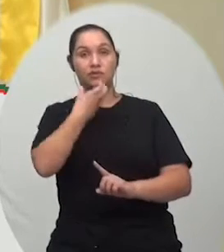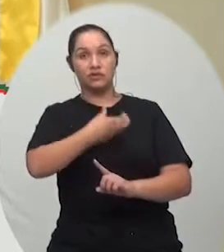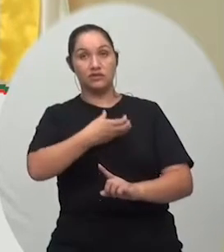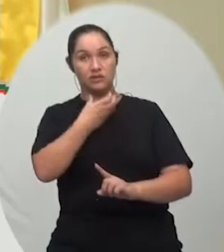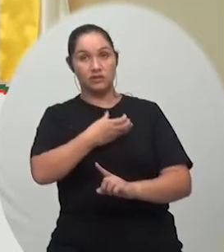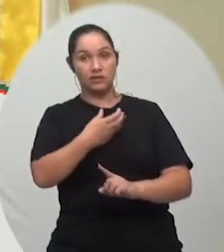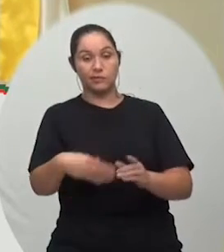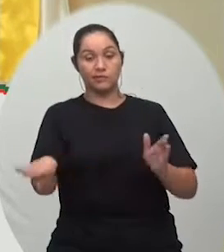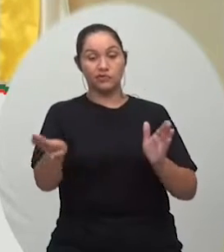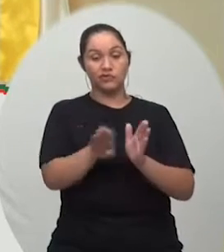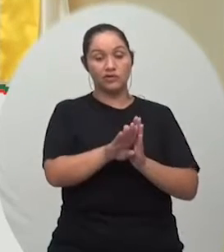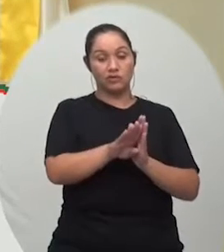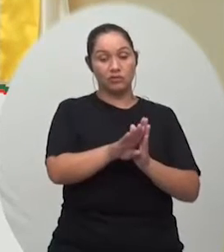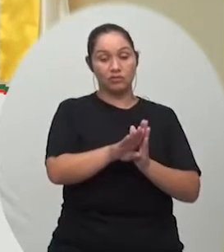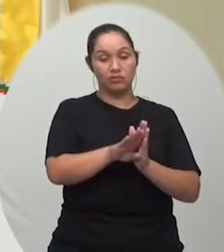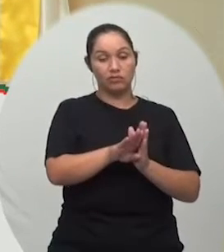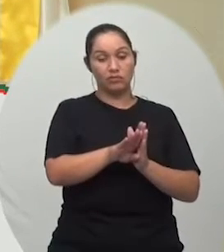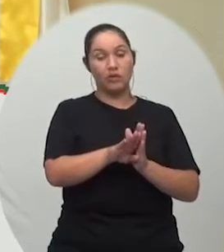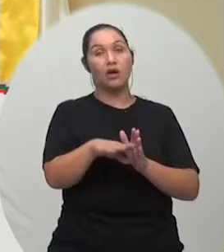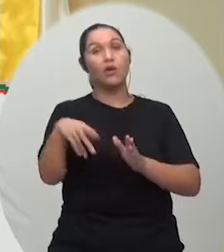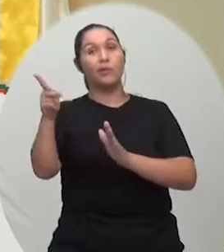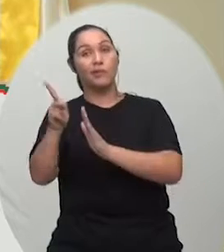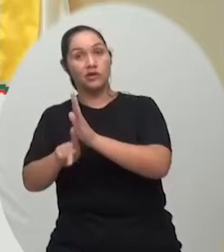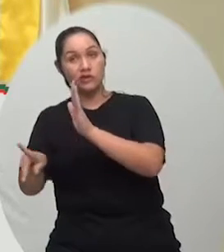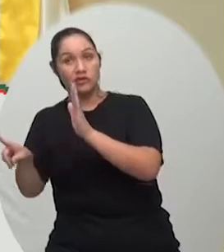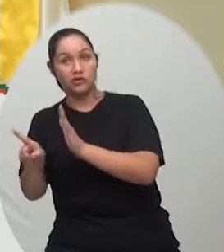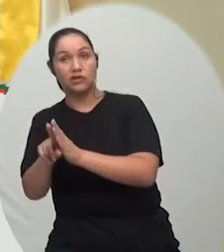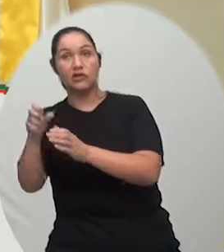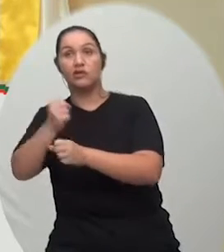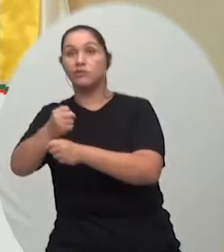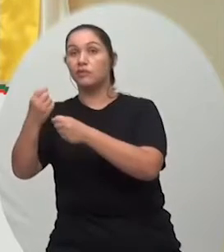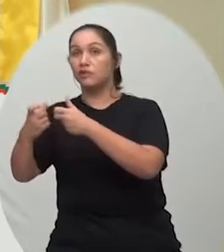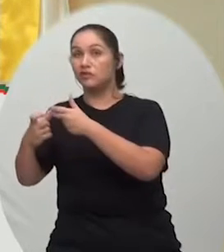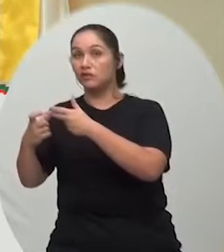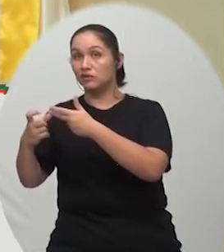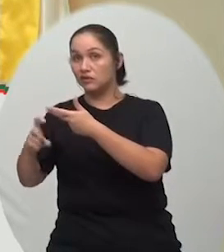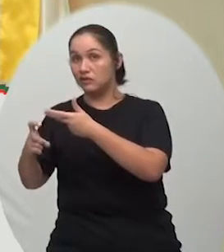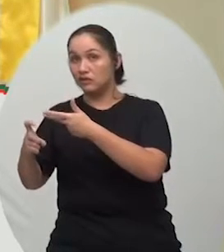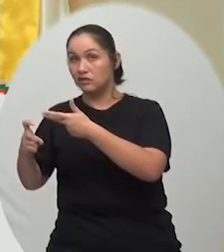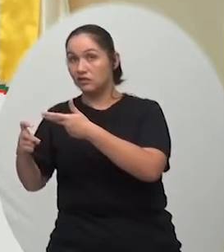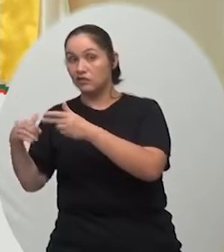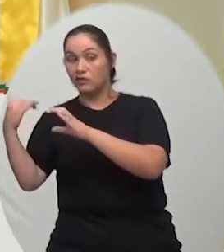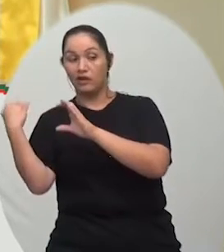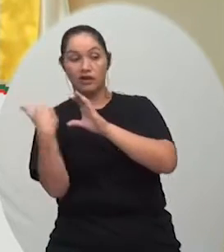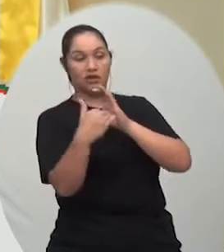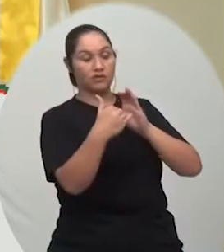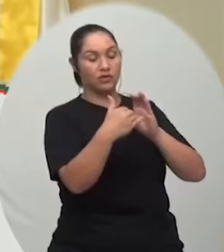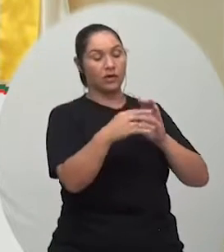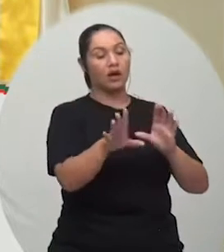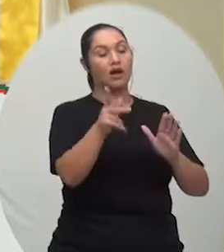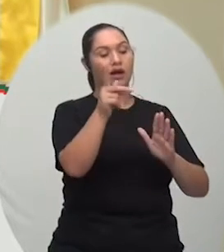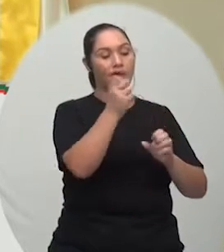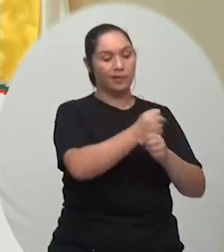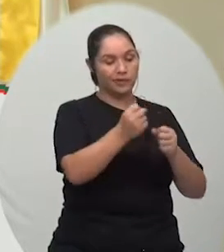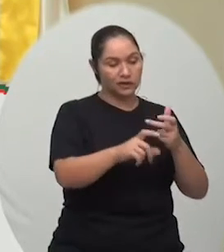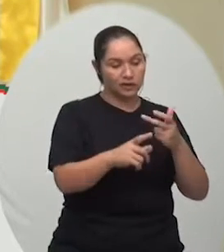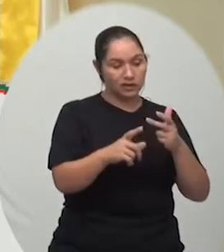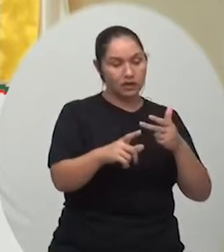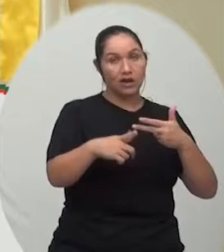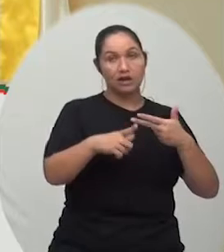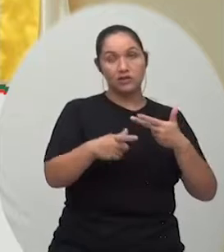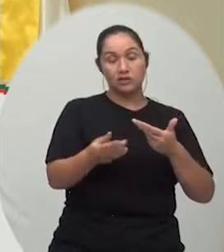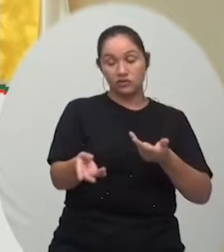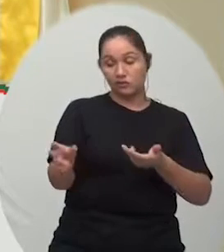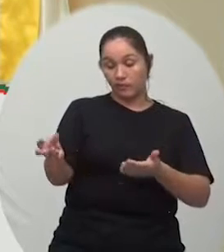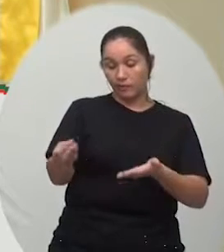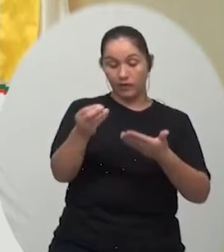Executivo, e eu acho que houve uma conversa, um consenso entre todos nós, e aprovamos este